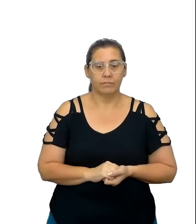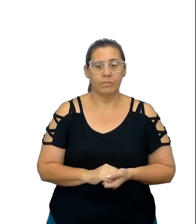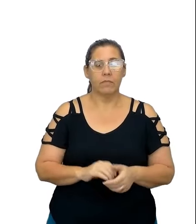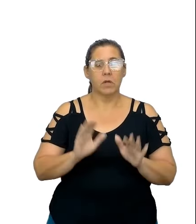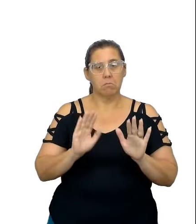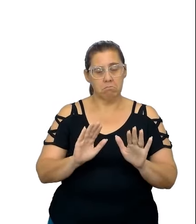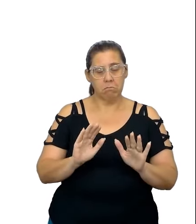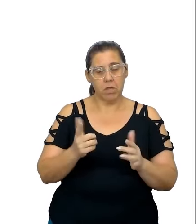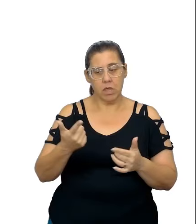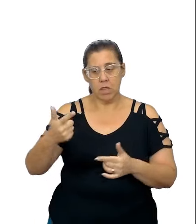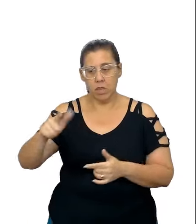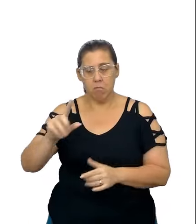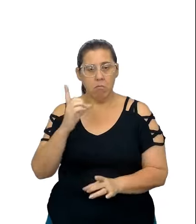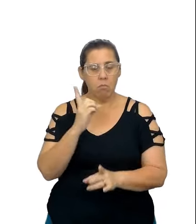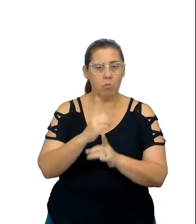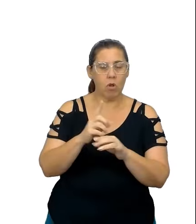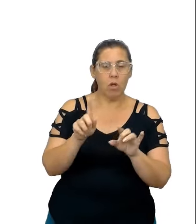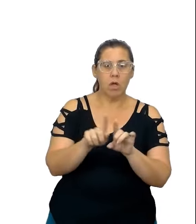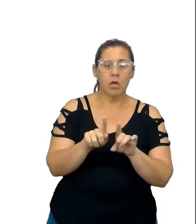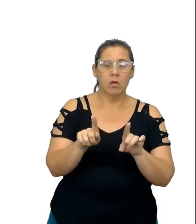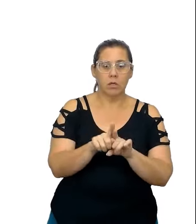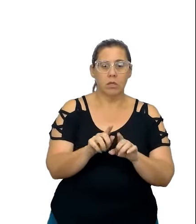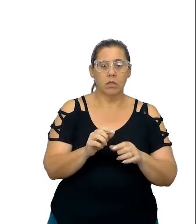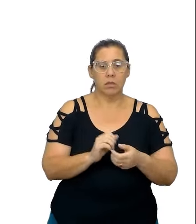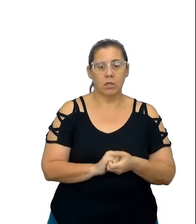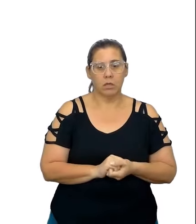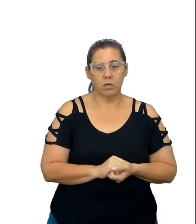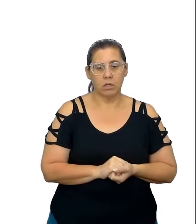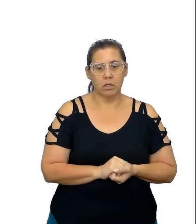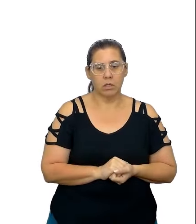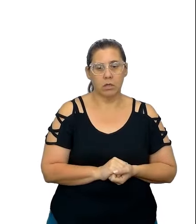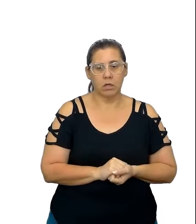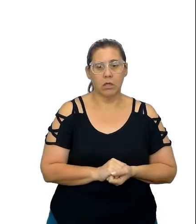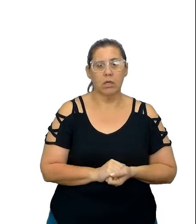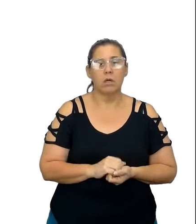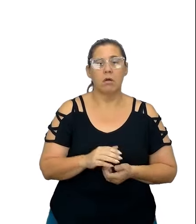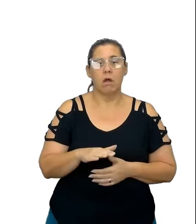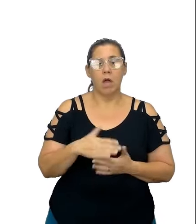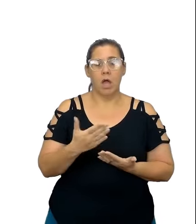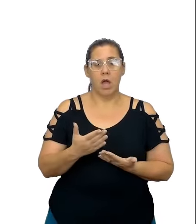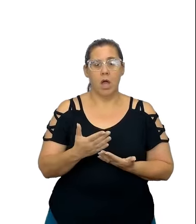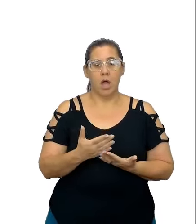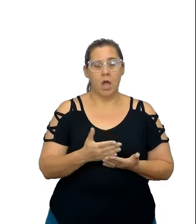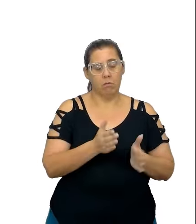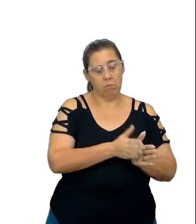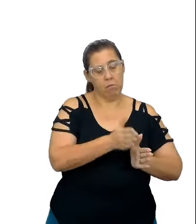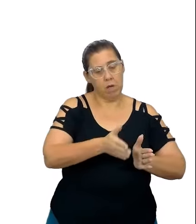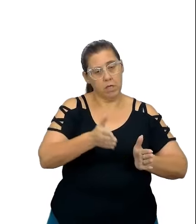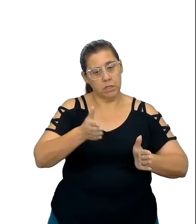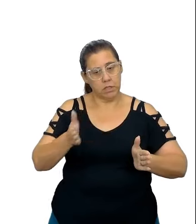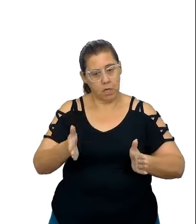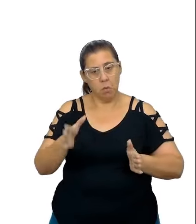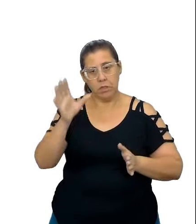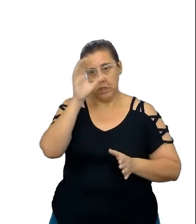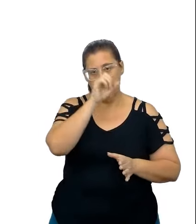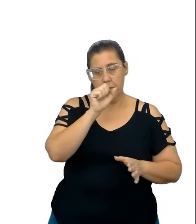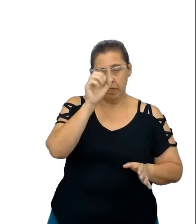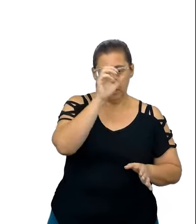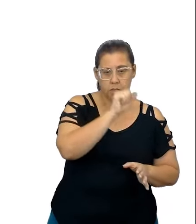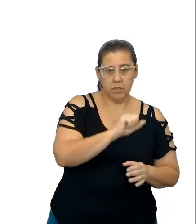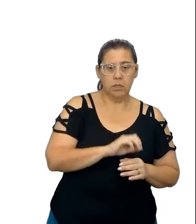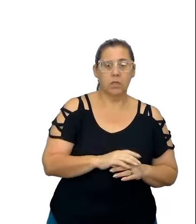Mais à frente, nós encontraremos a aula 8. Ainda dessas sequências de